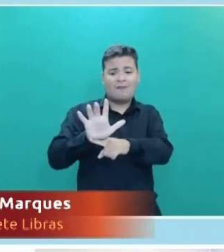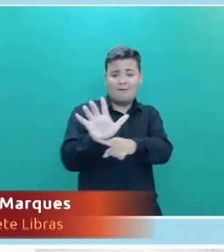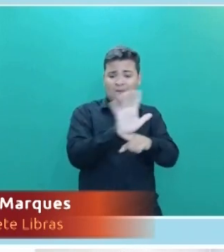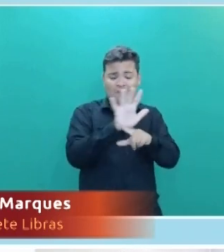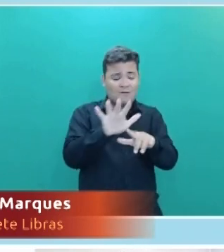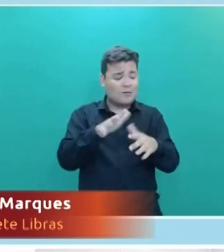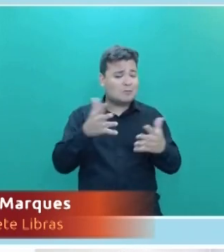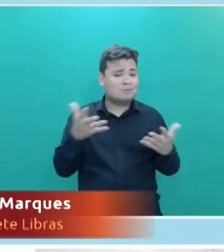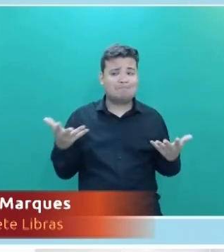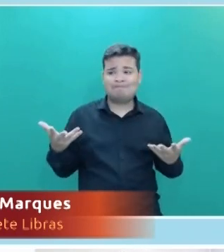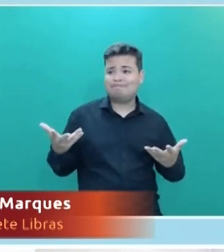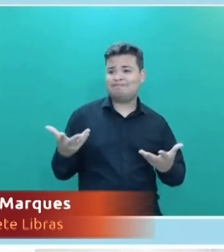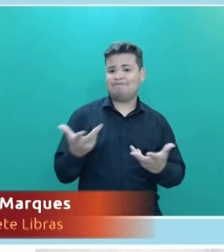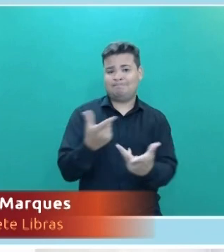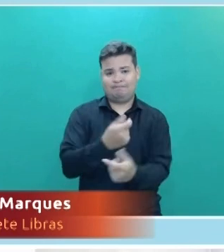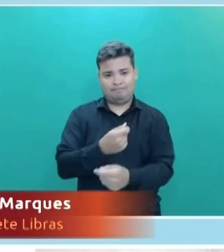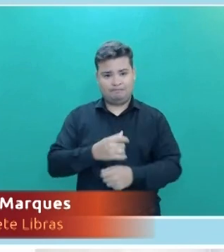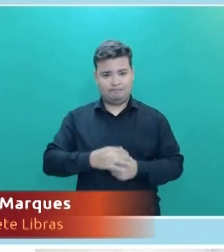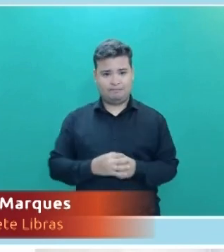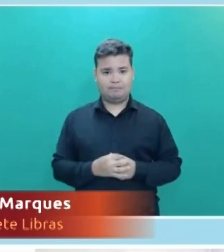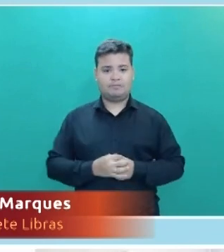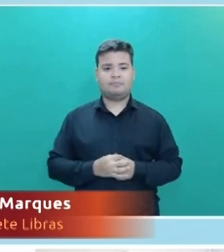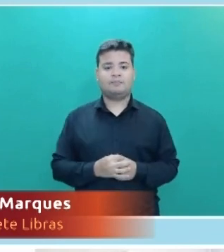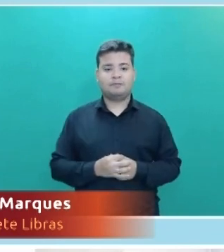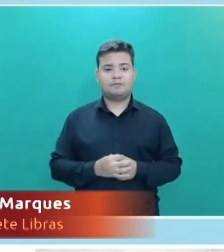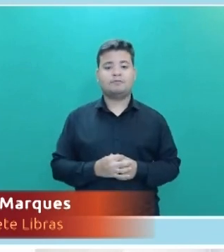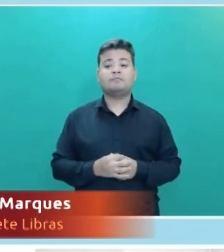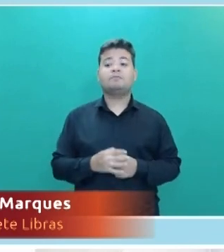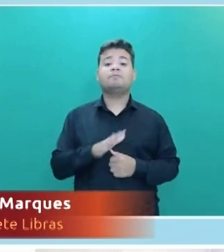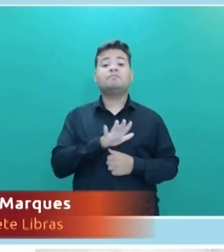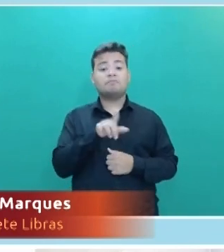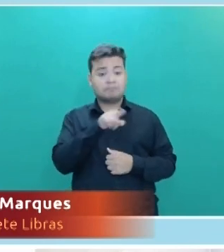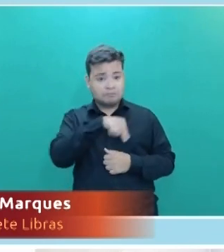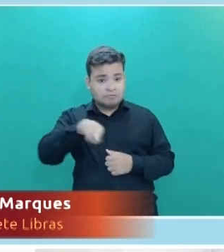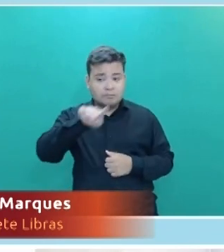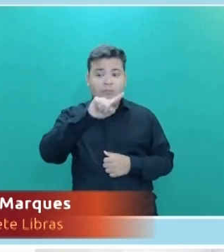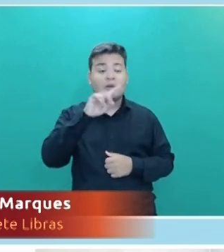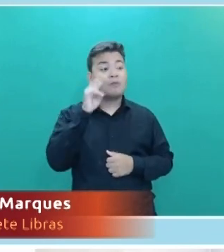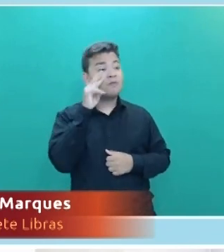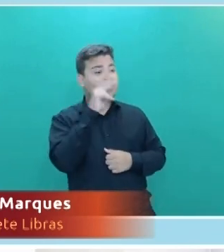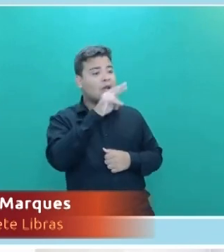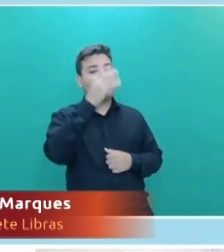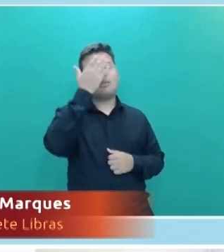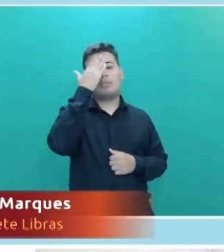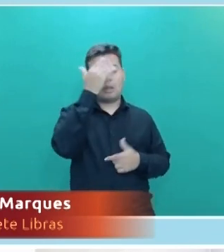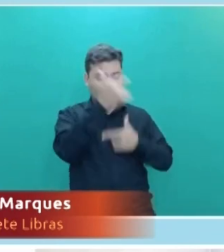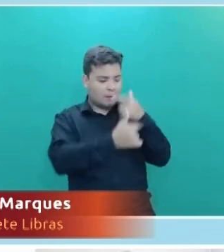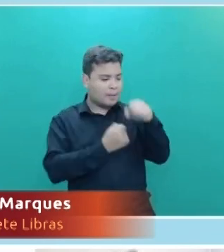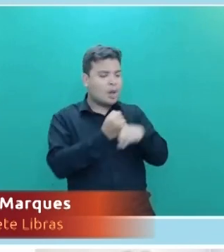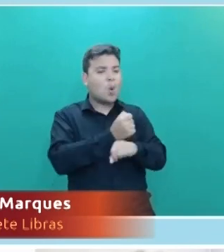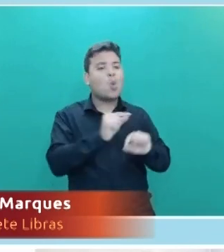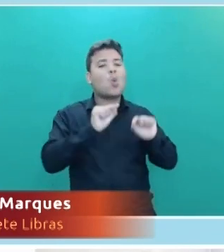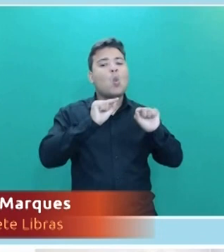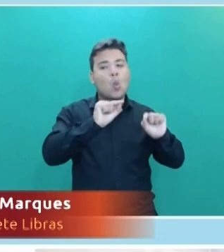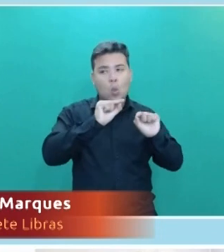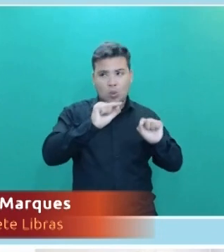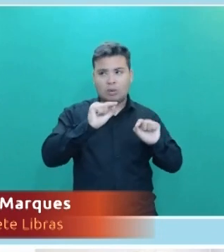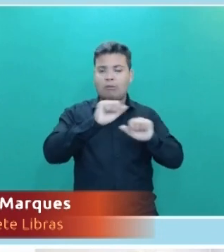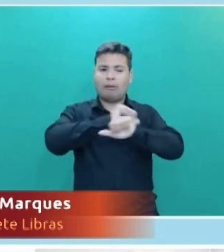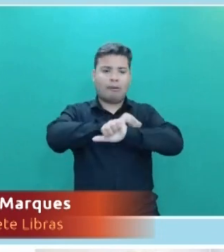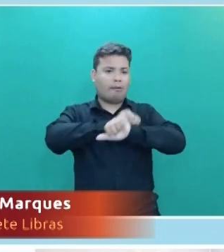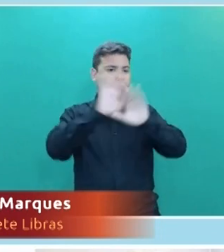fizeram, e não tem como você não entender o que é o trabalho escravo vendo esse filme. É uma história